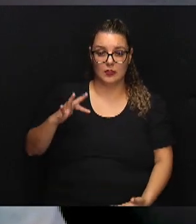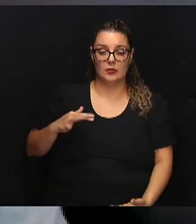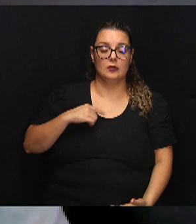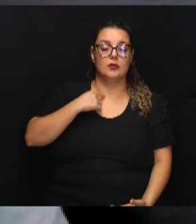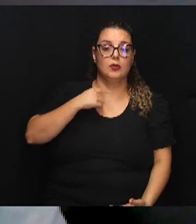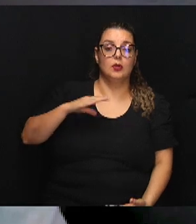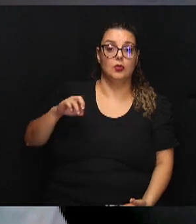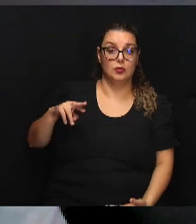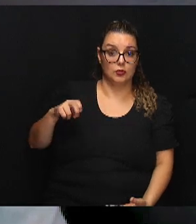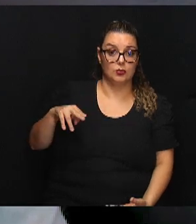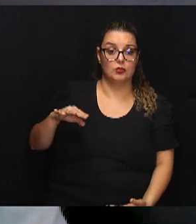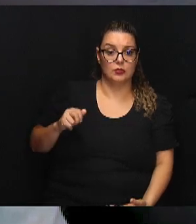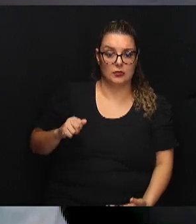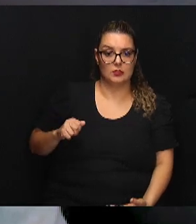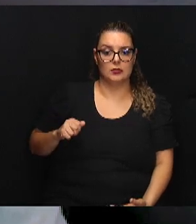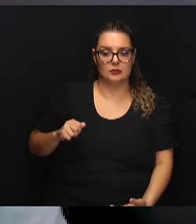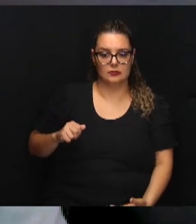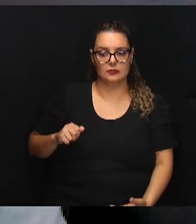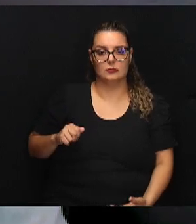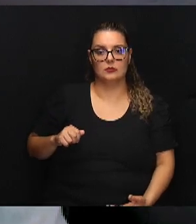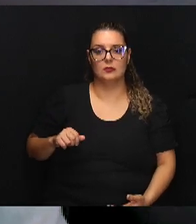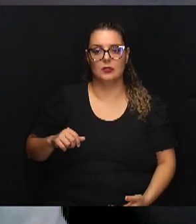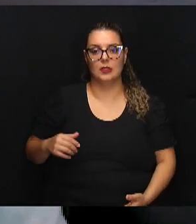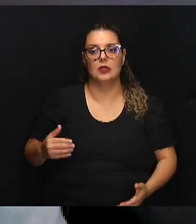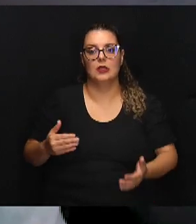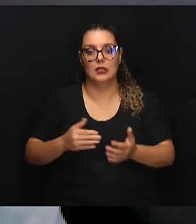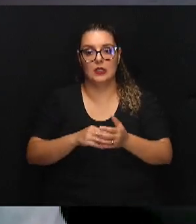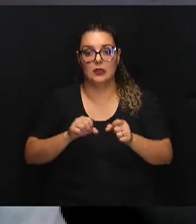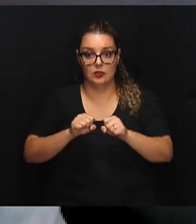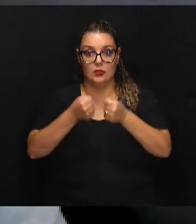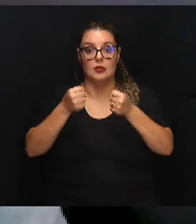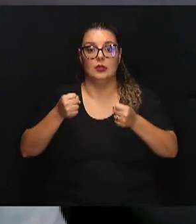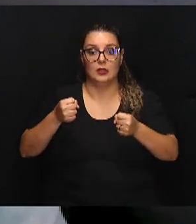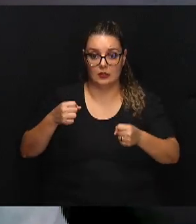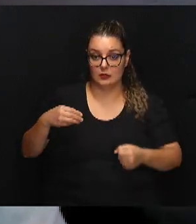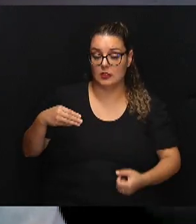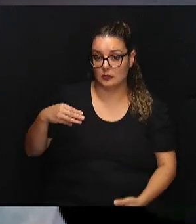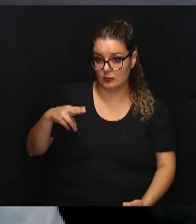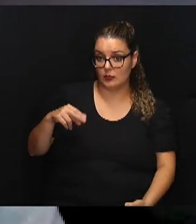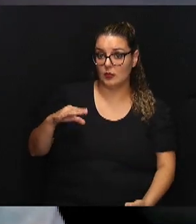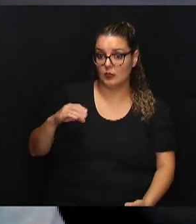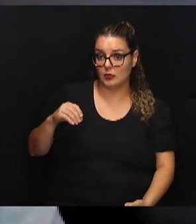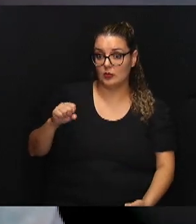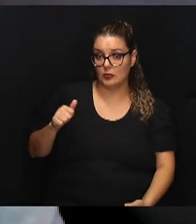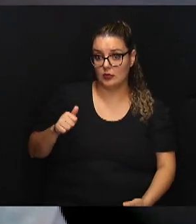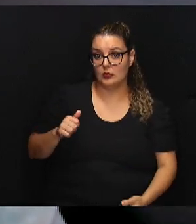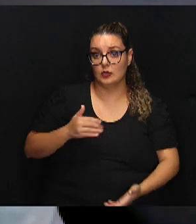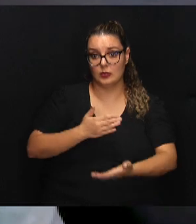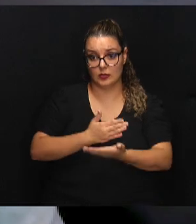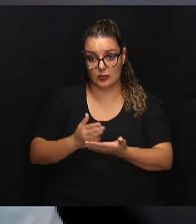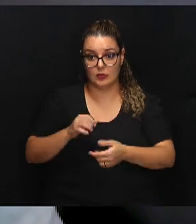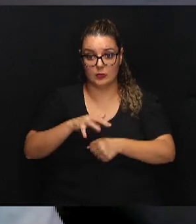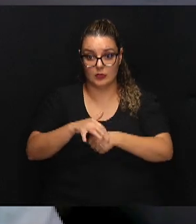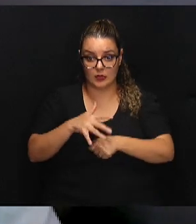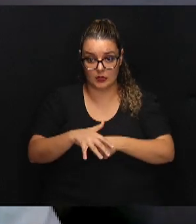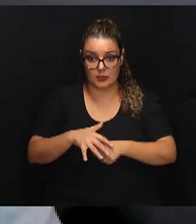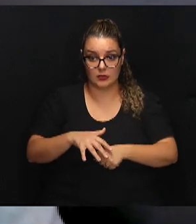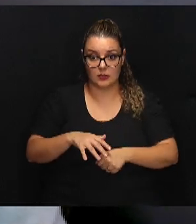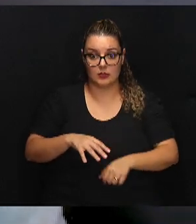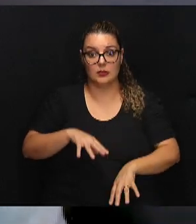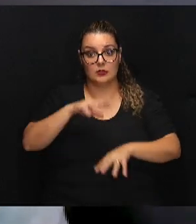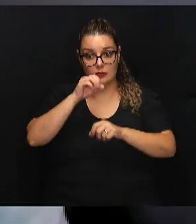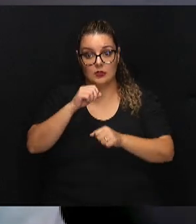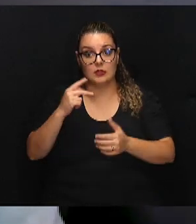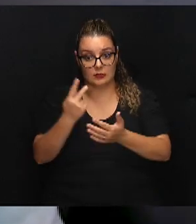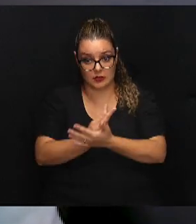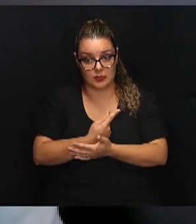mucosa, até com quebra física da mucosa, né? E aí se pode começar uma infecção. Então, quem respira de maneira inadequada pelo